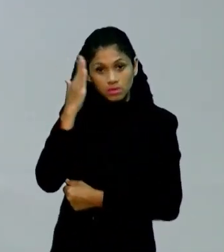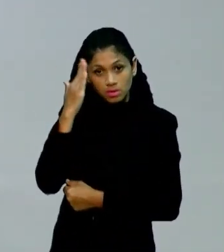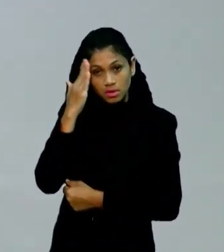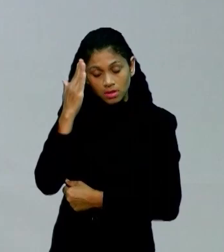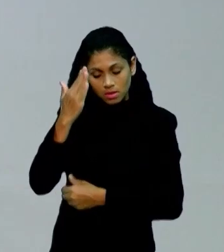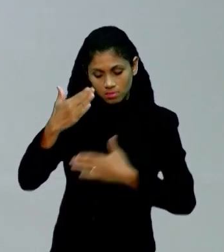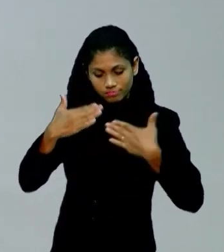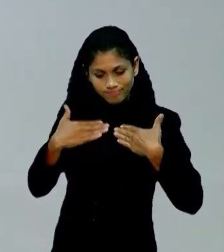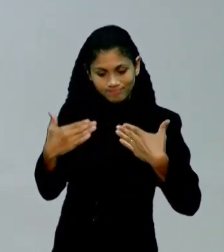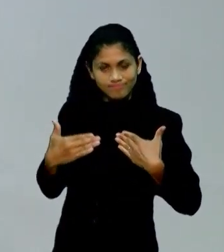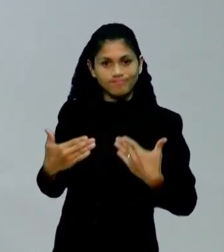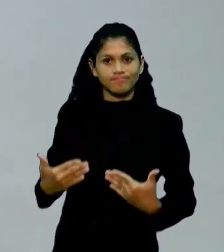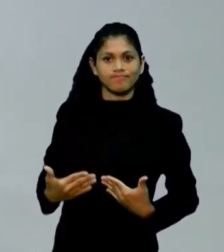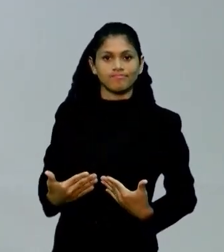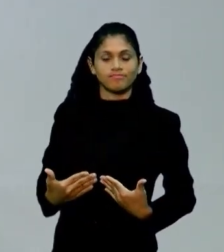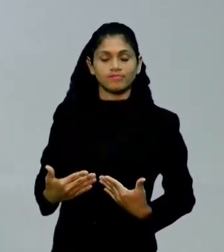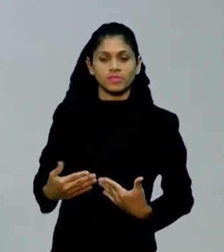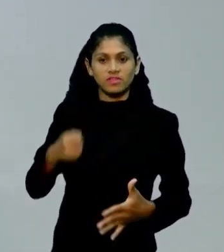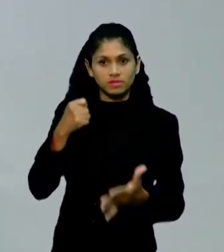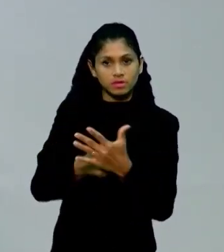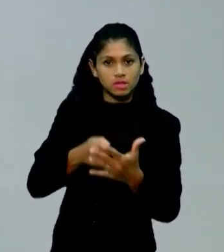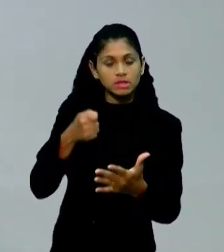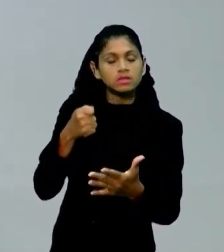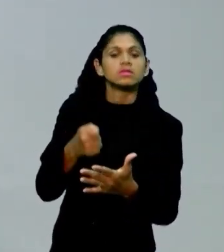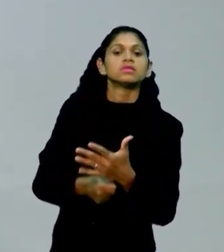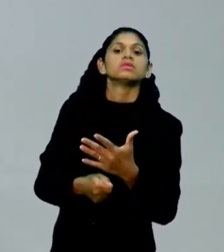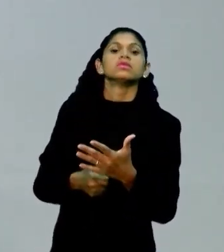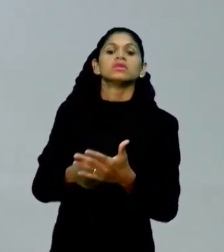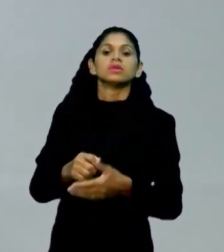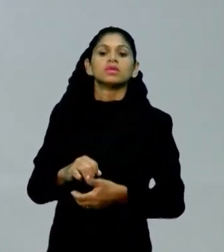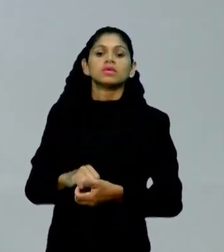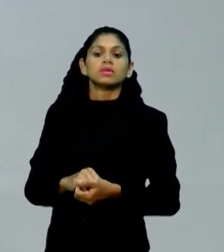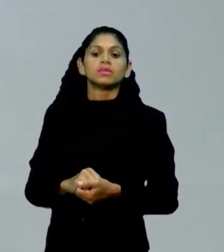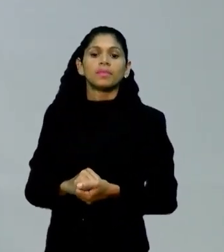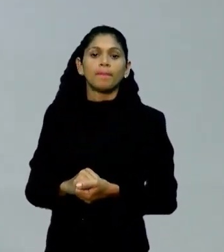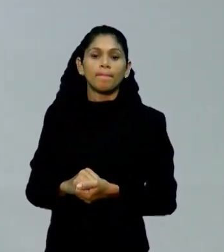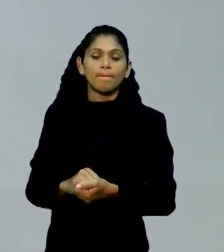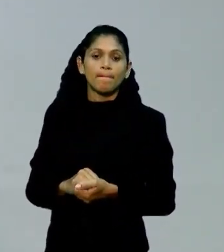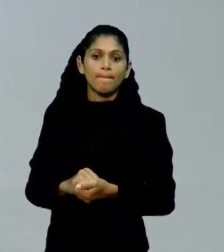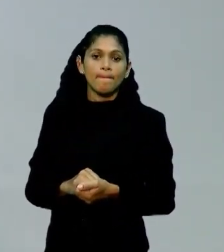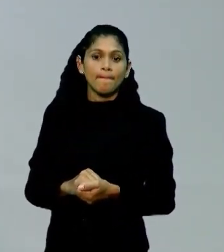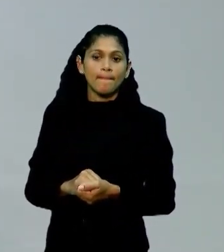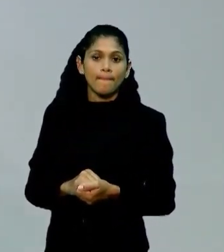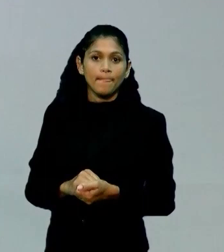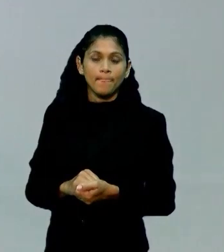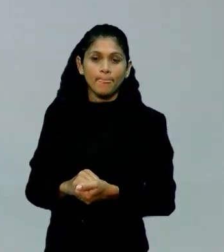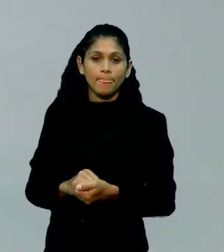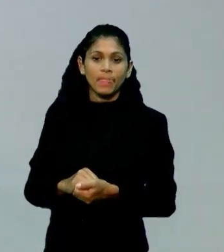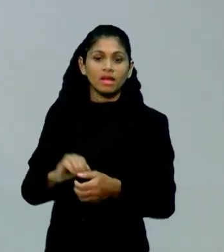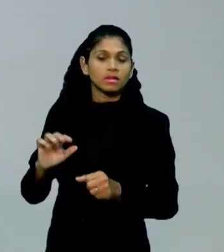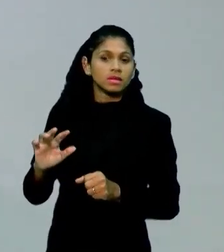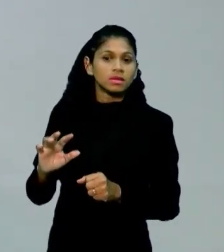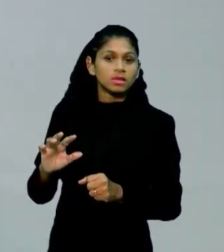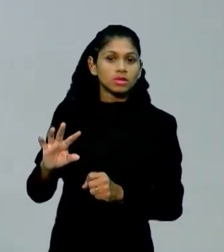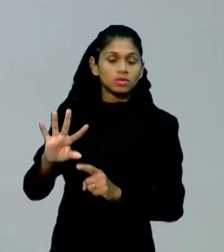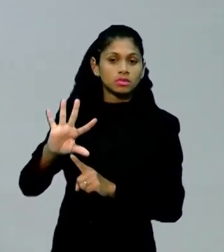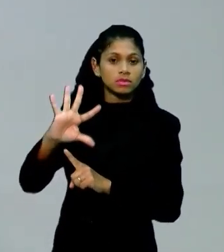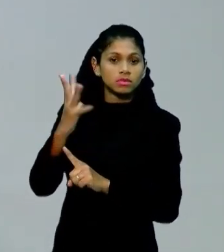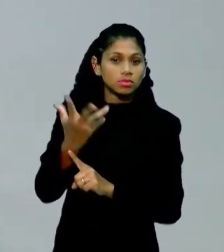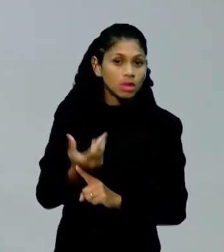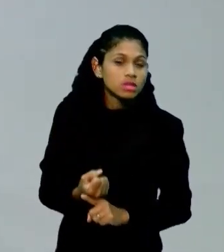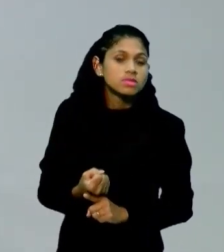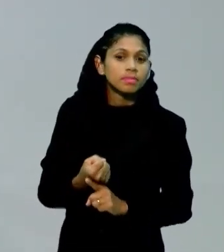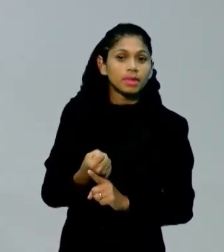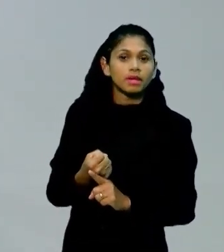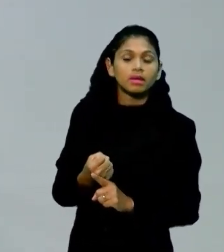vai ser ali cobrado de forma interdisciplinar pode ser abordado ali no aspecto de uma determinada música que a gente pode ah vai